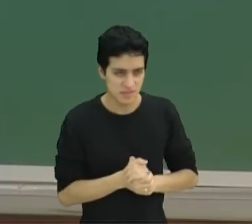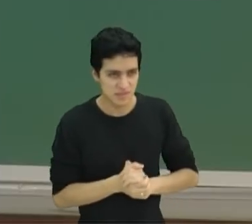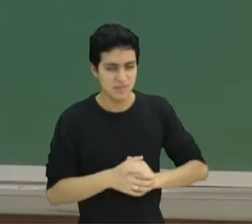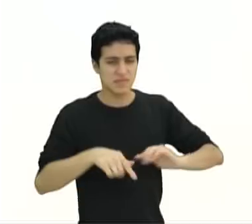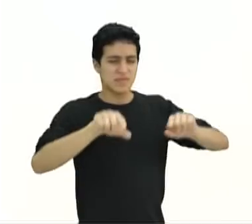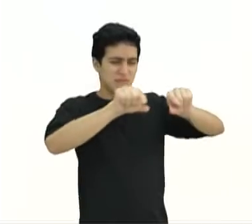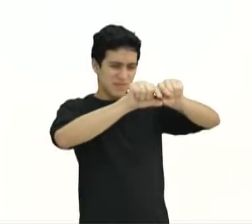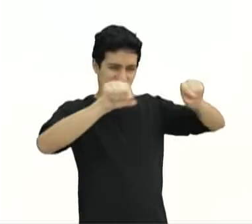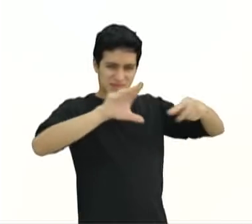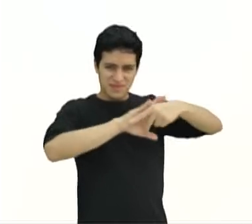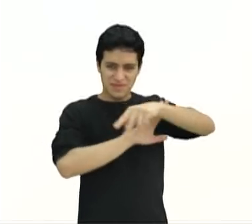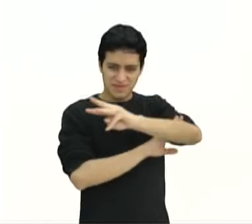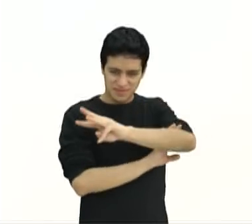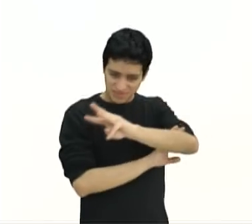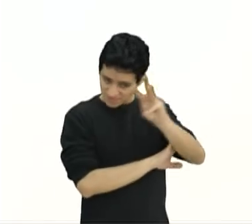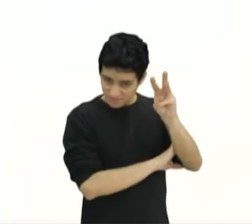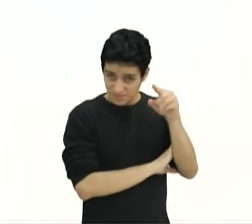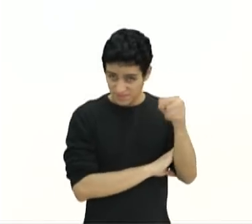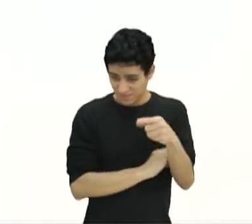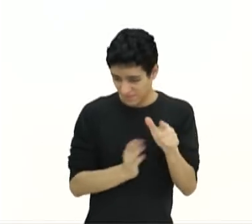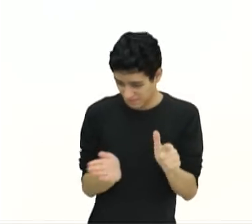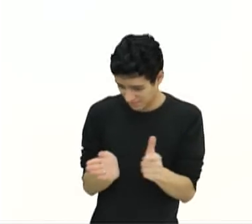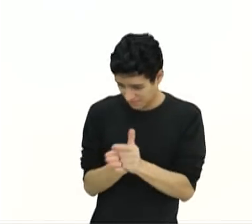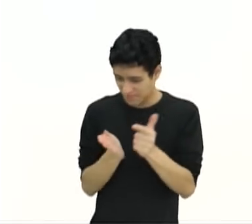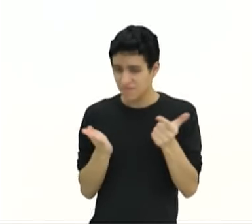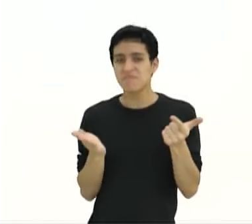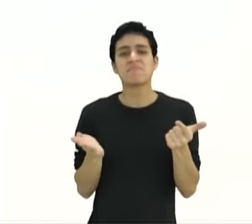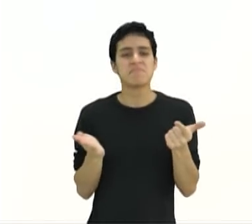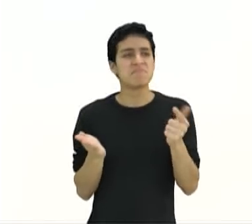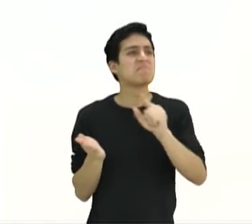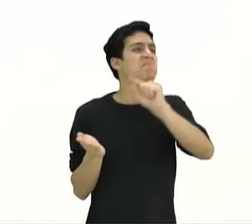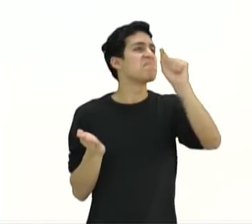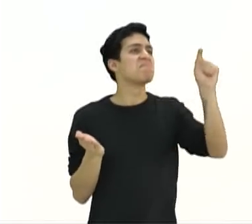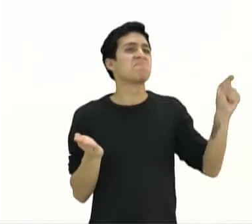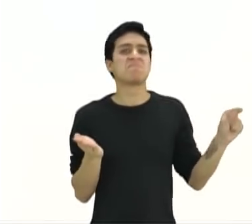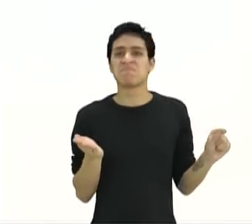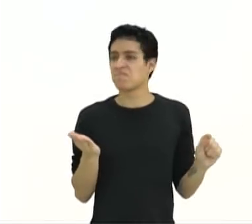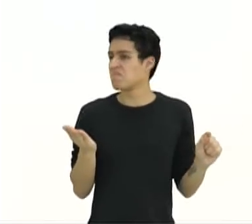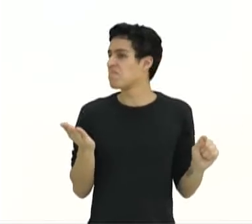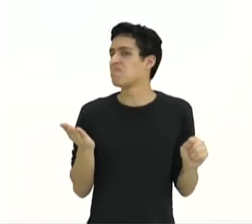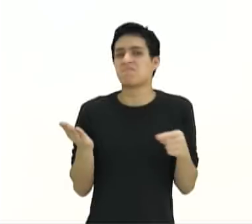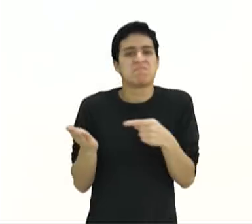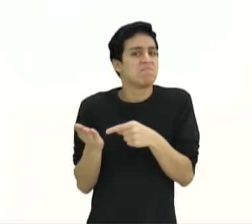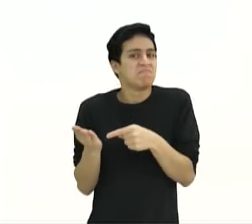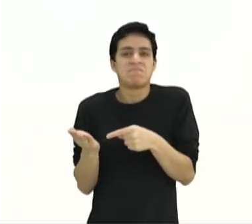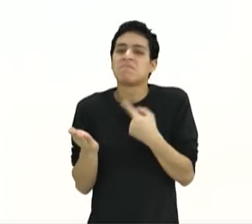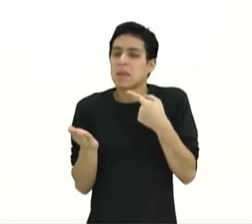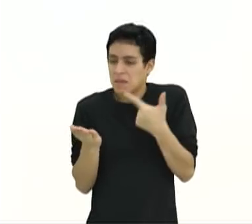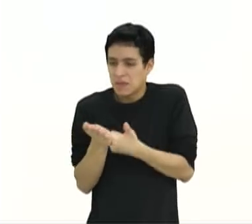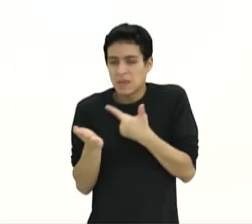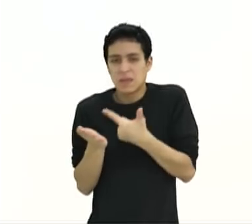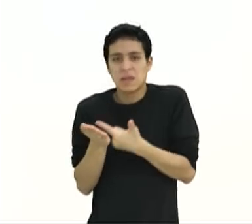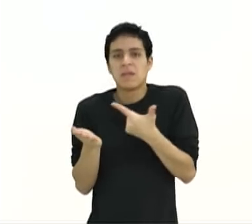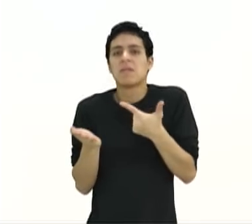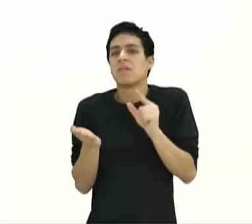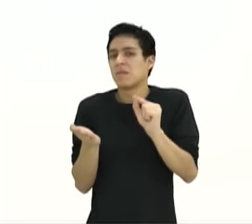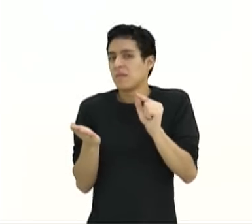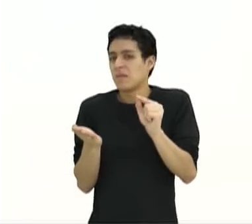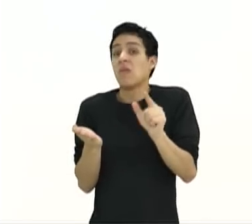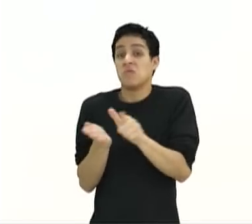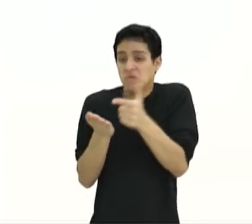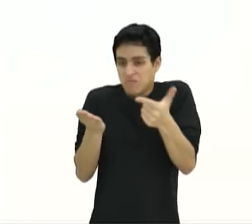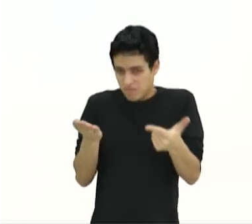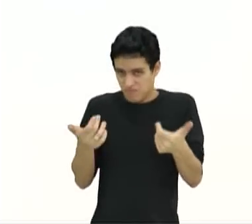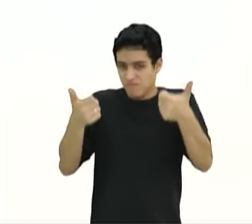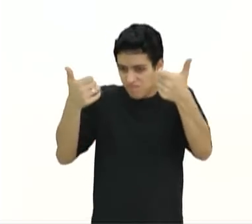né? O jornal Rascunho é um dos poucos jornais do Brasil que trabalha apenas com literatura. É um jornal de